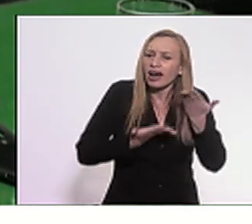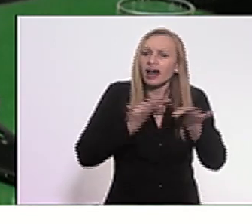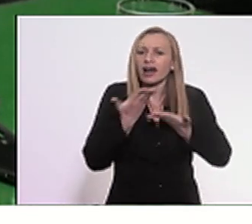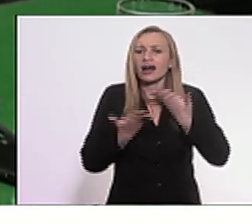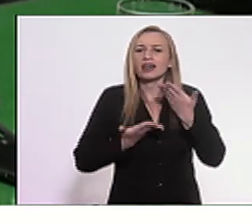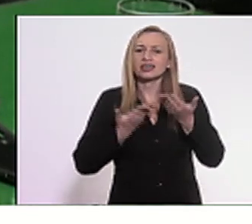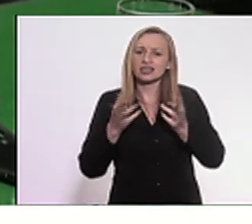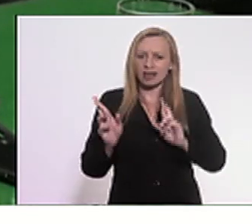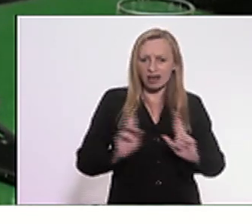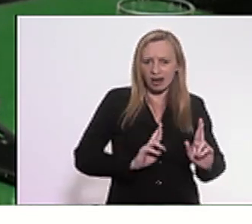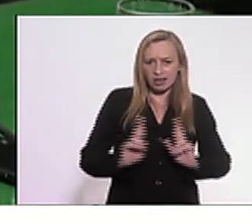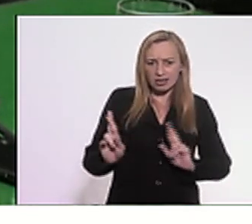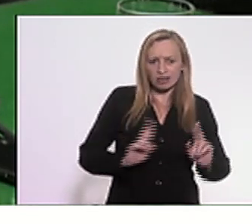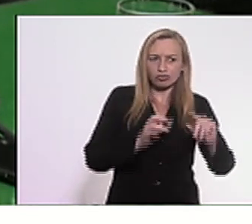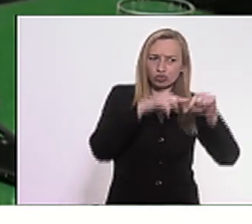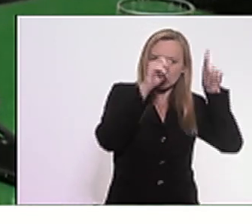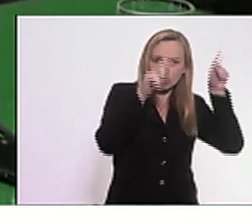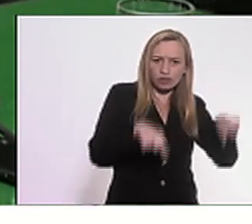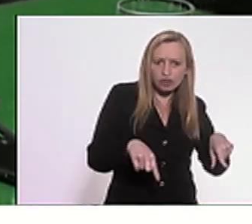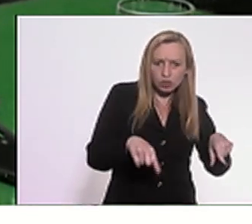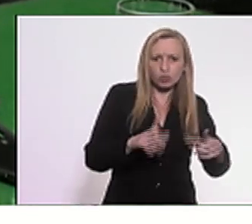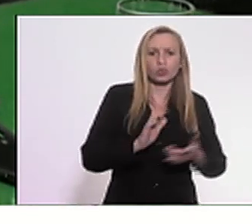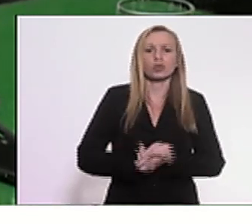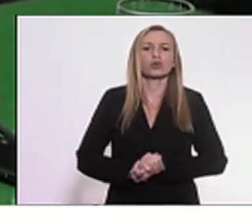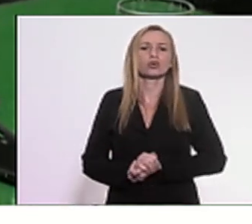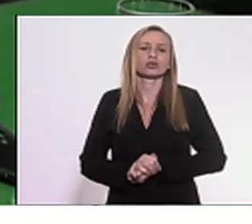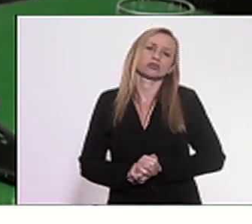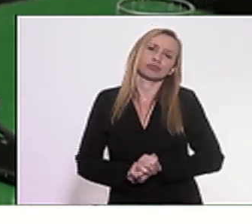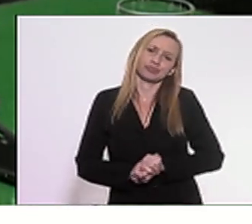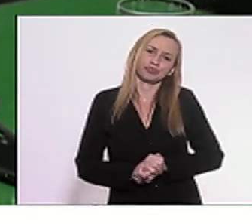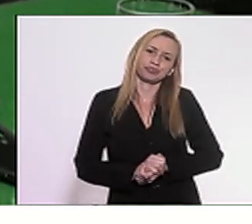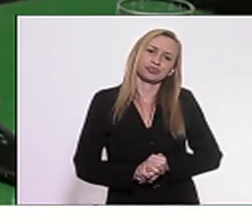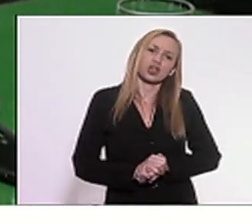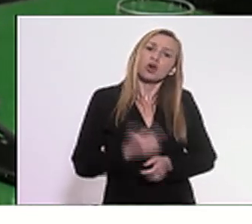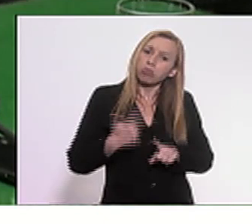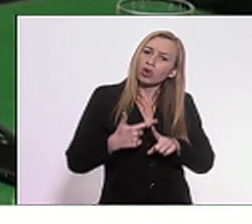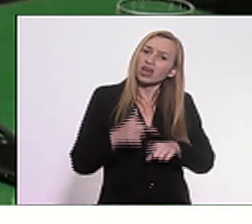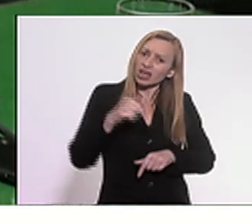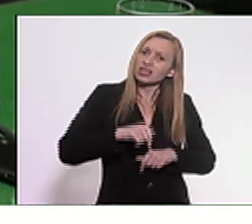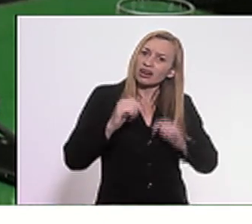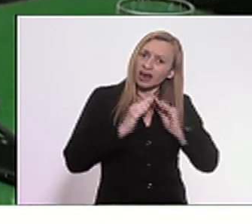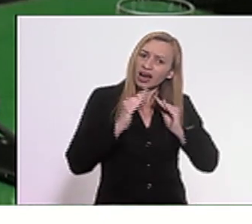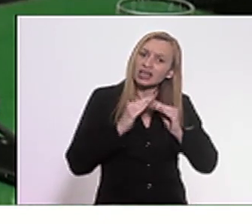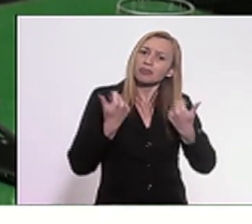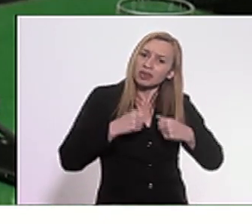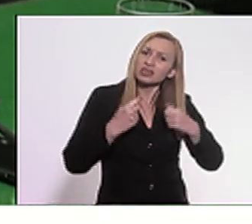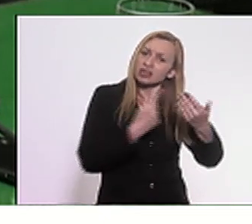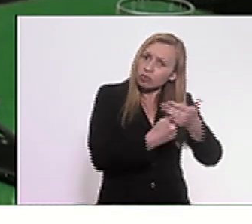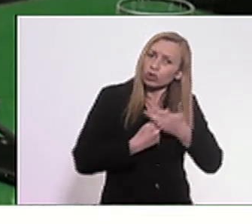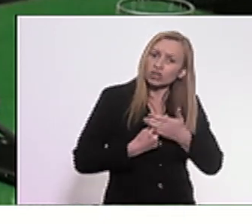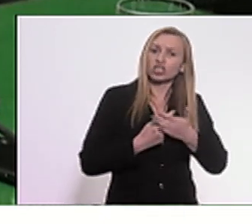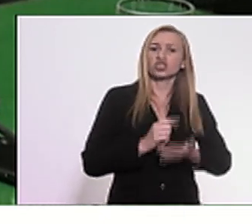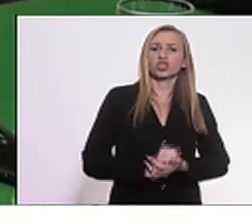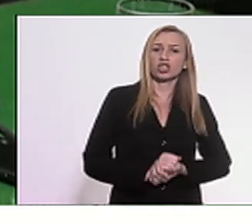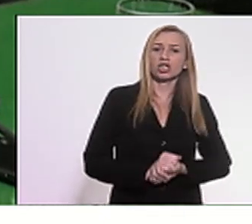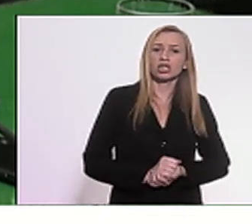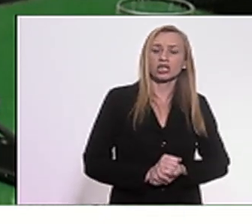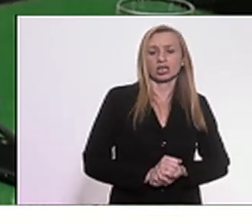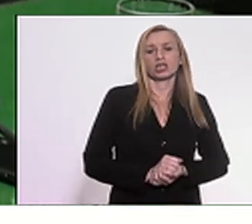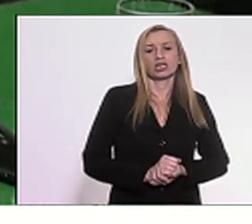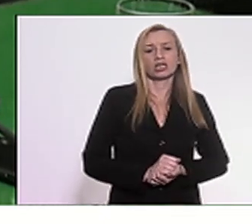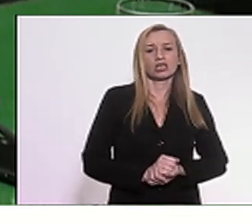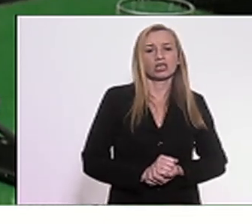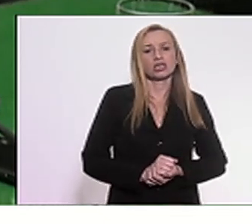dessa relação entre o servidor, porque esta casa ela tem que preservar na sua